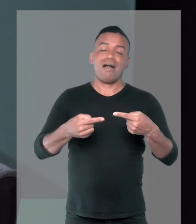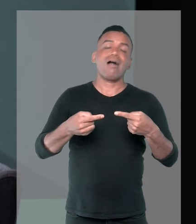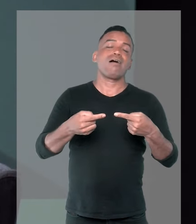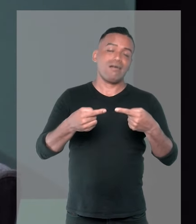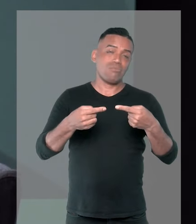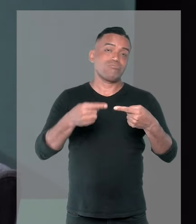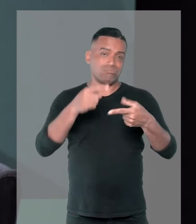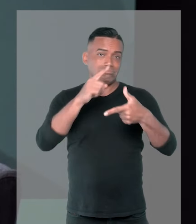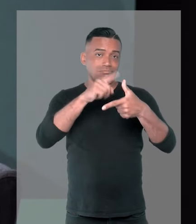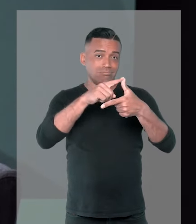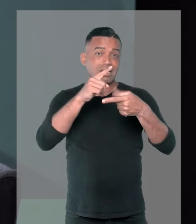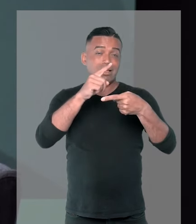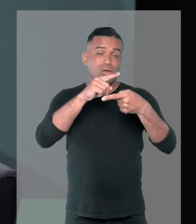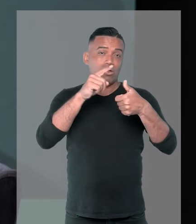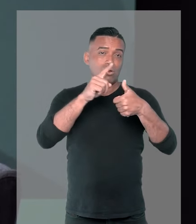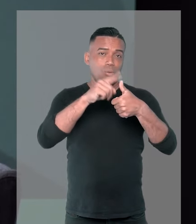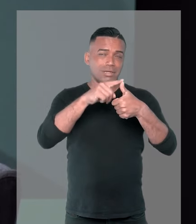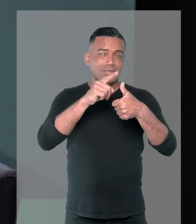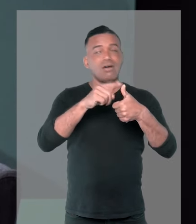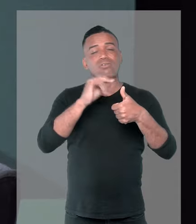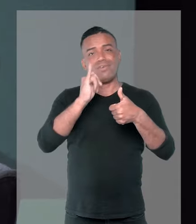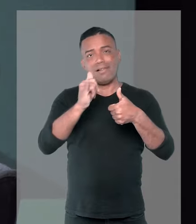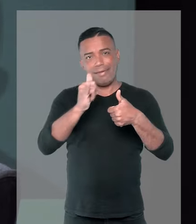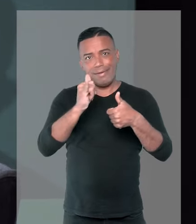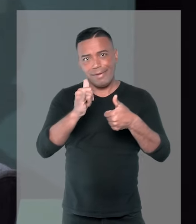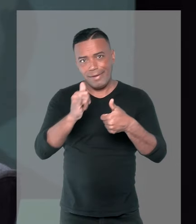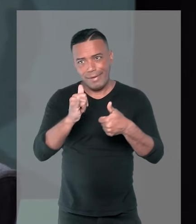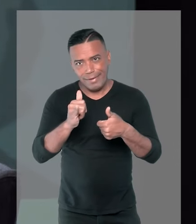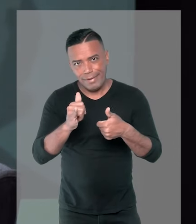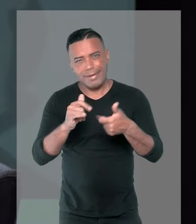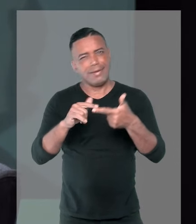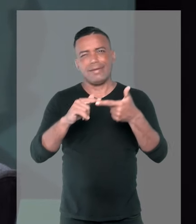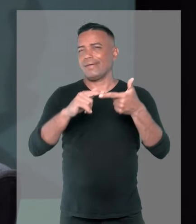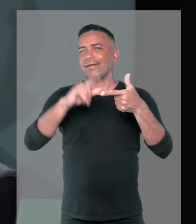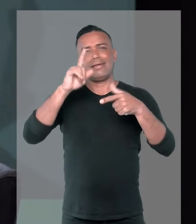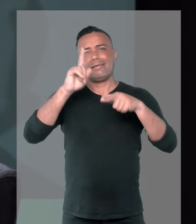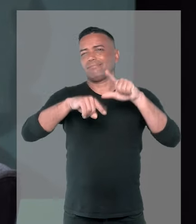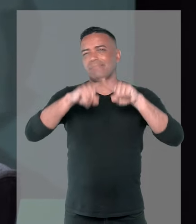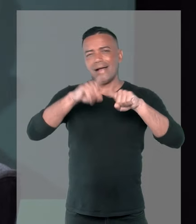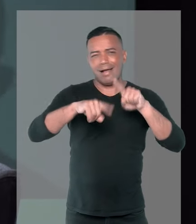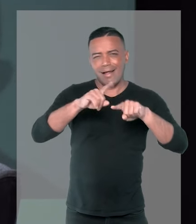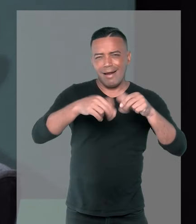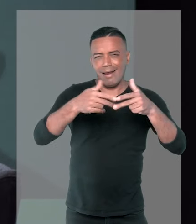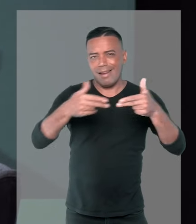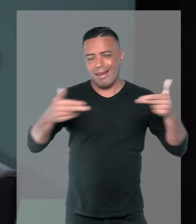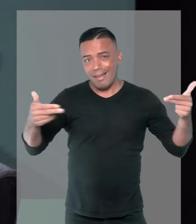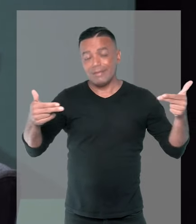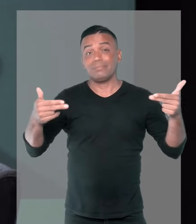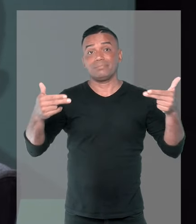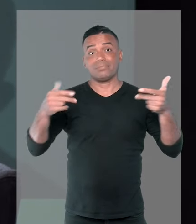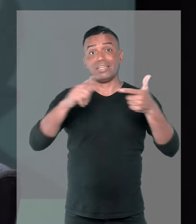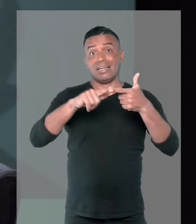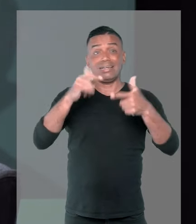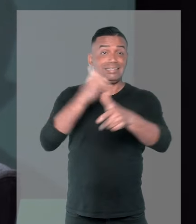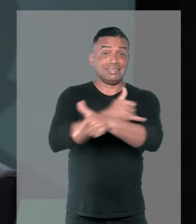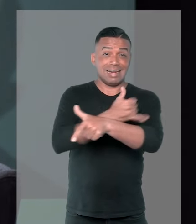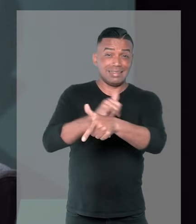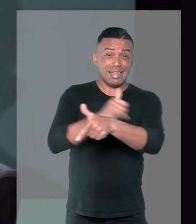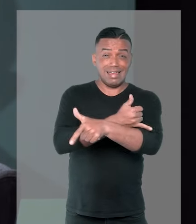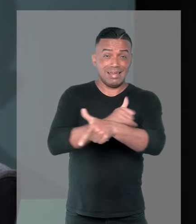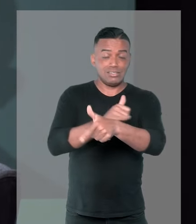proposições de marketing como eu já falei o ambientes cenários mercados e fatores competitivos a estratégia que é o